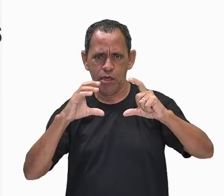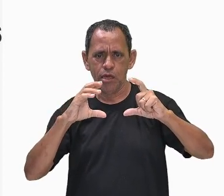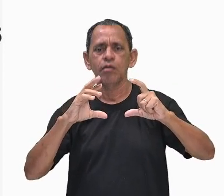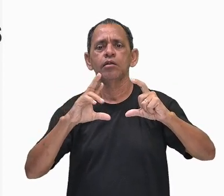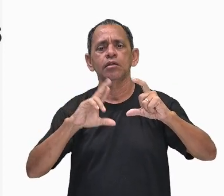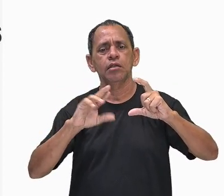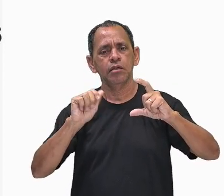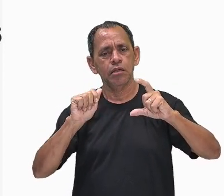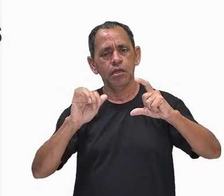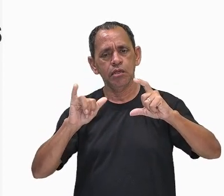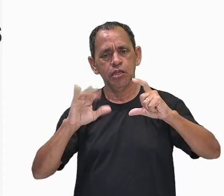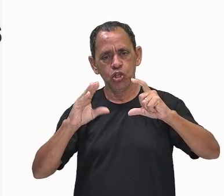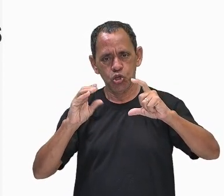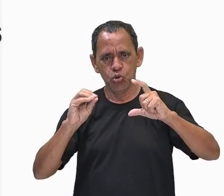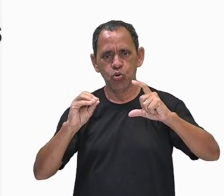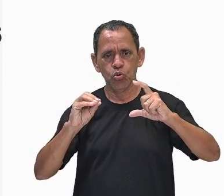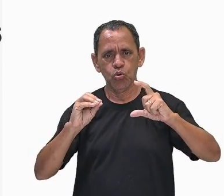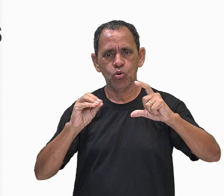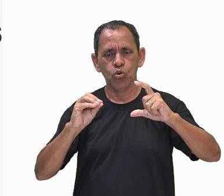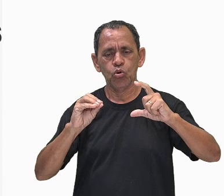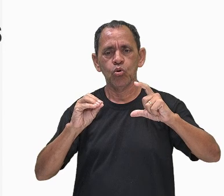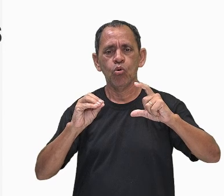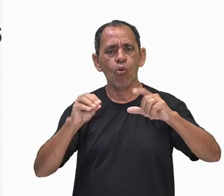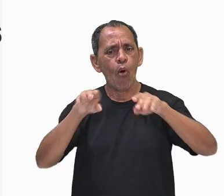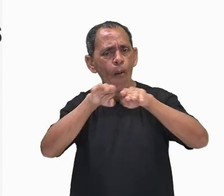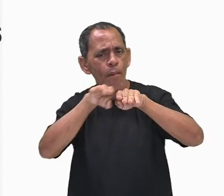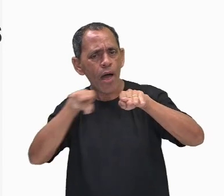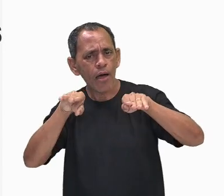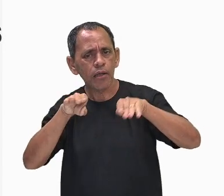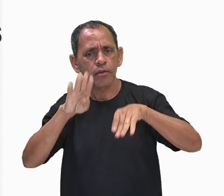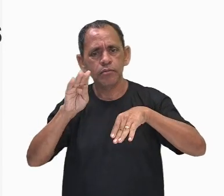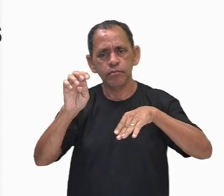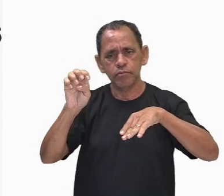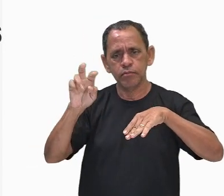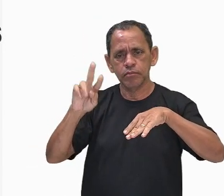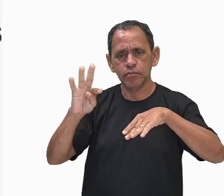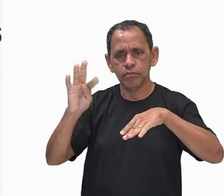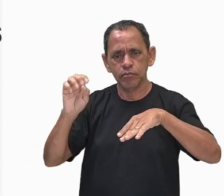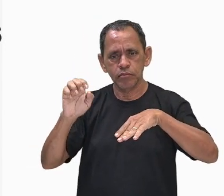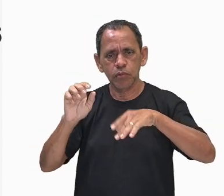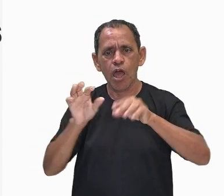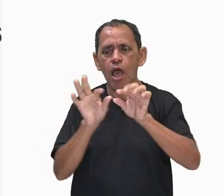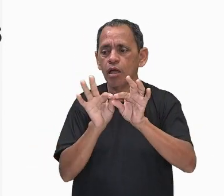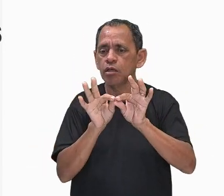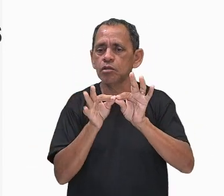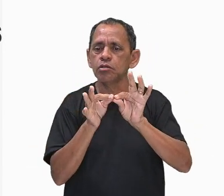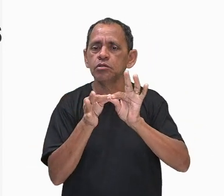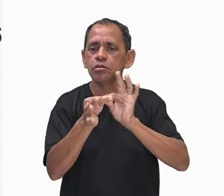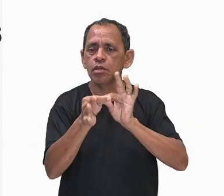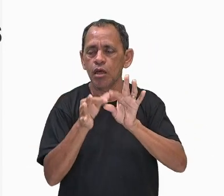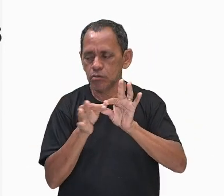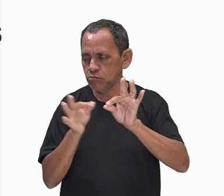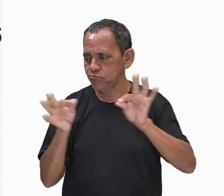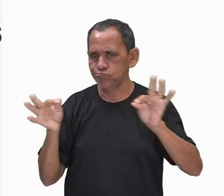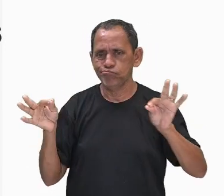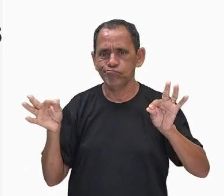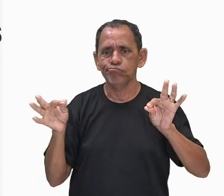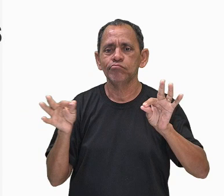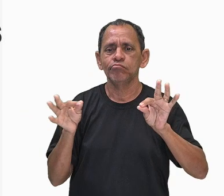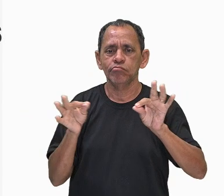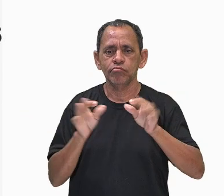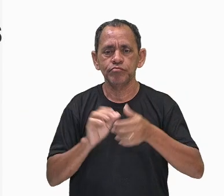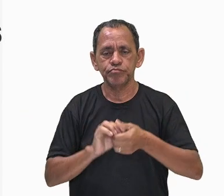plano beta. Considere também um segmento de reta AB, onde o ponto B está contido no plano beta.